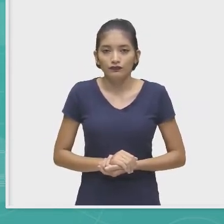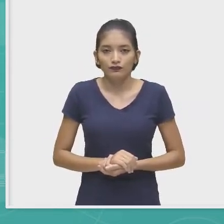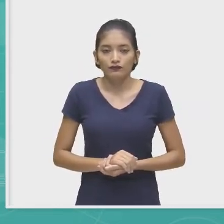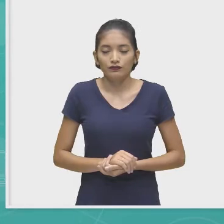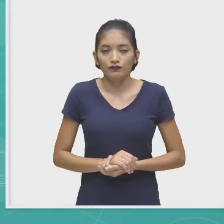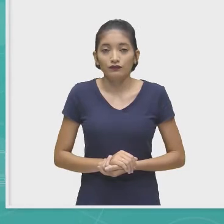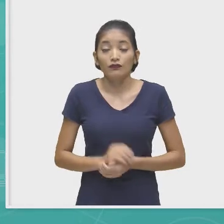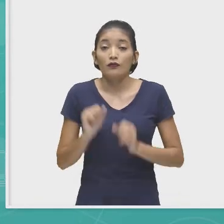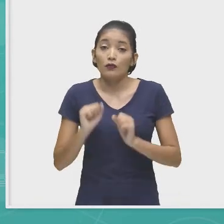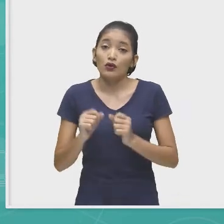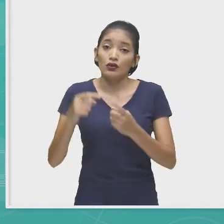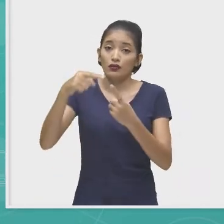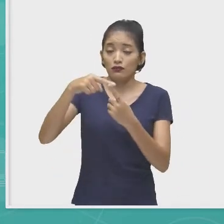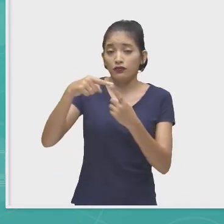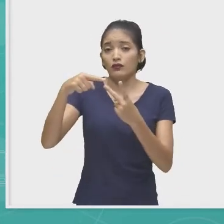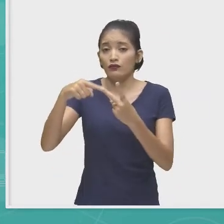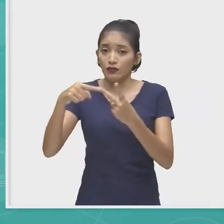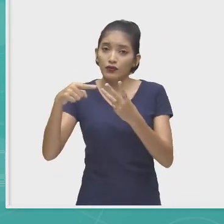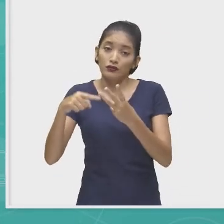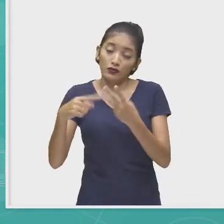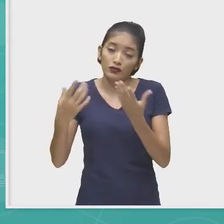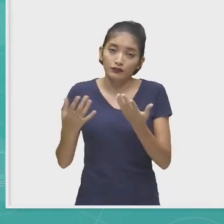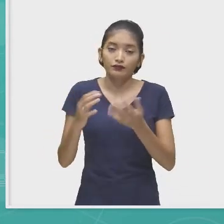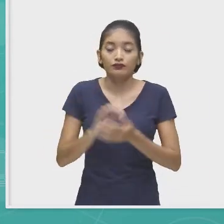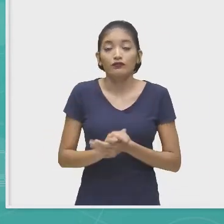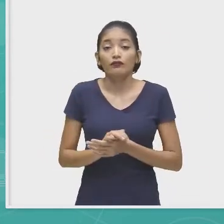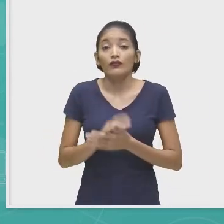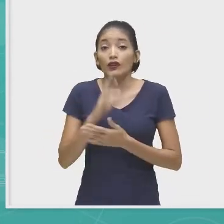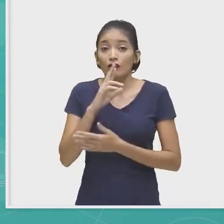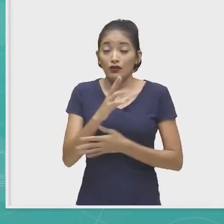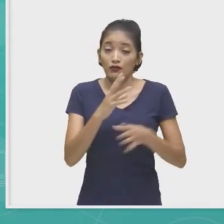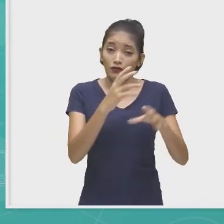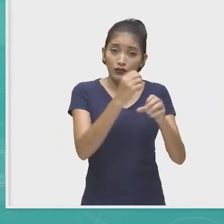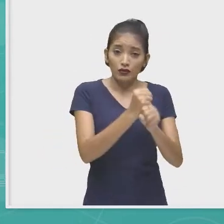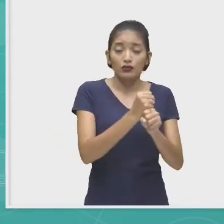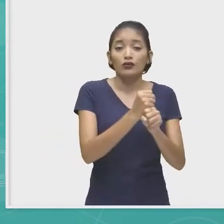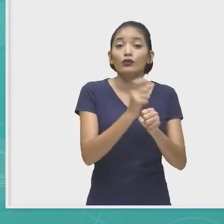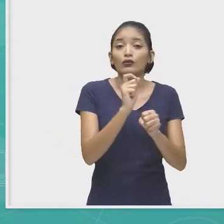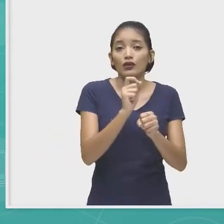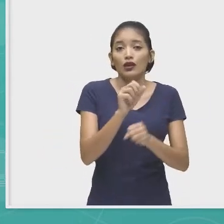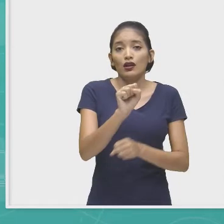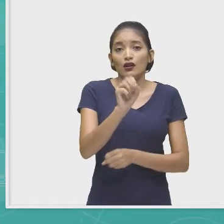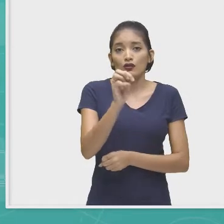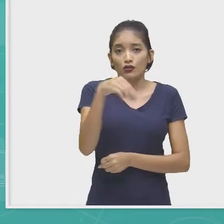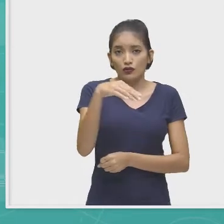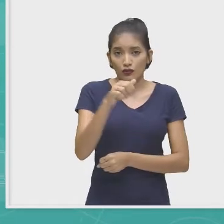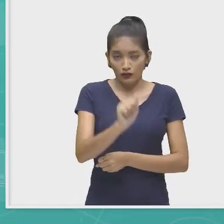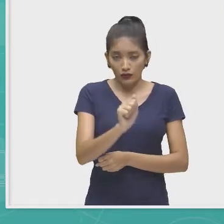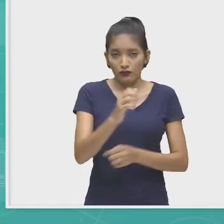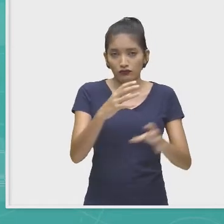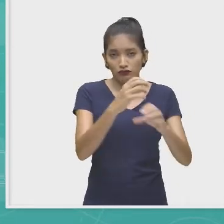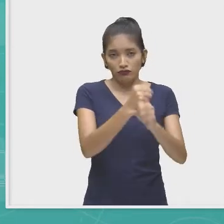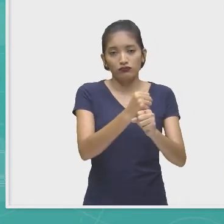Pode ser 2, 3. E o resultado da operação, que é chamado de soma